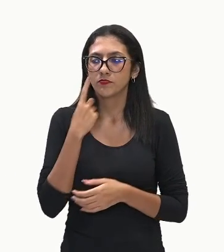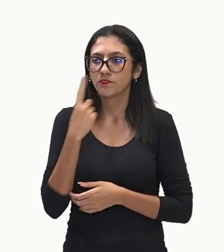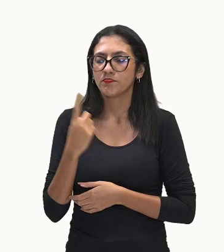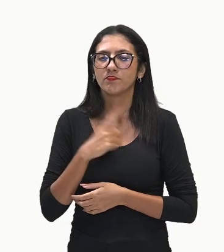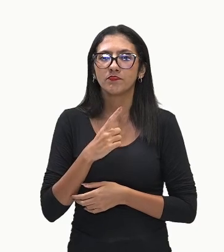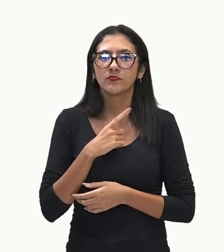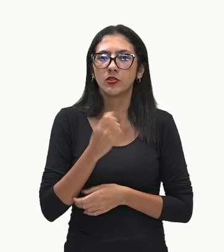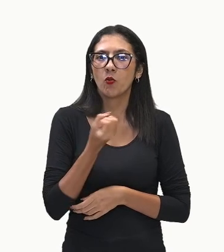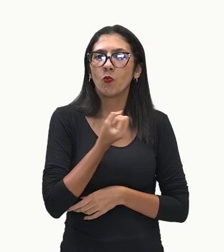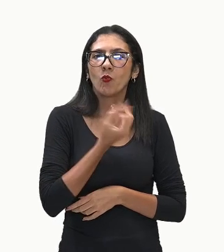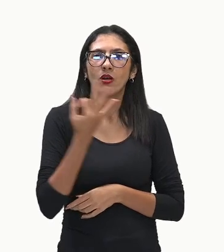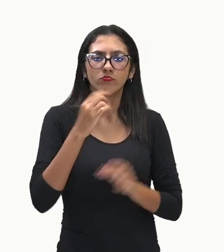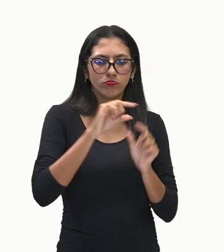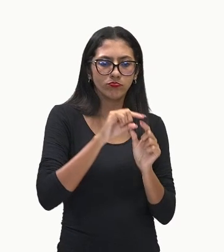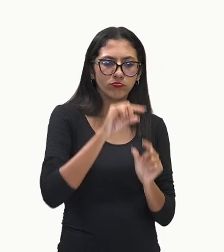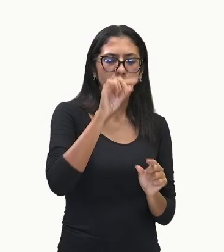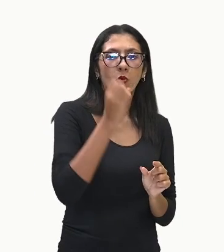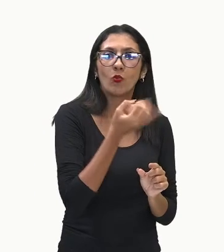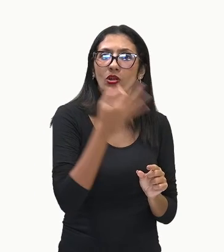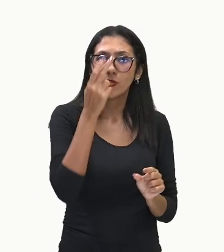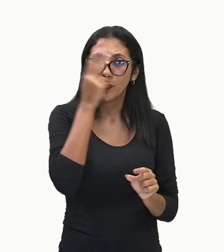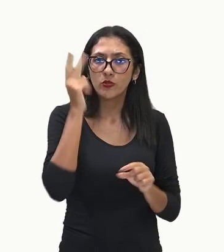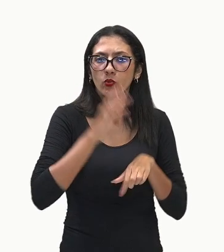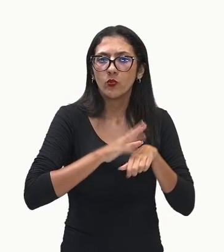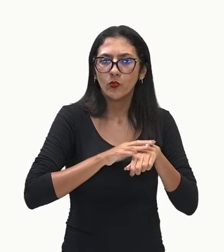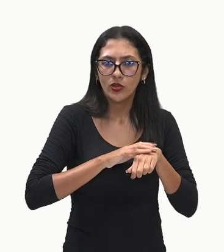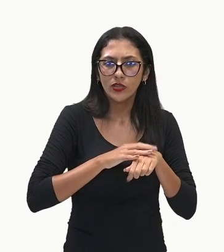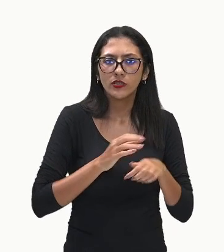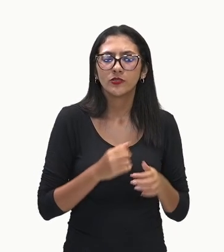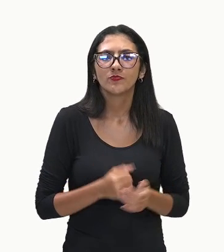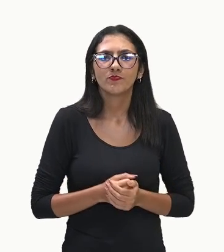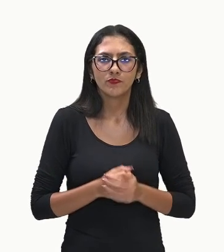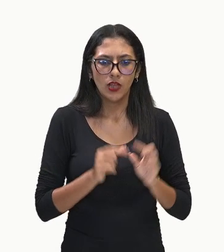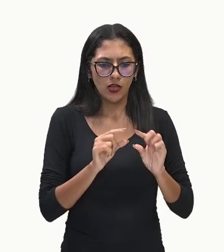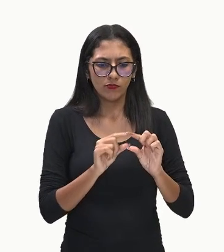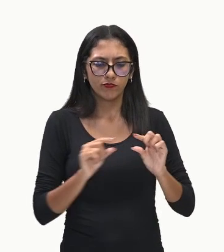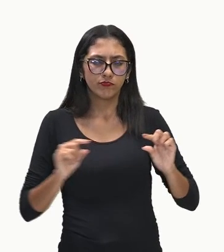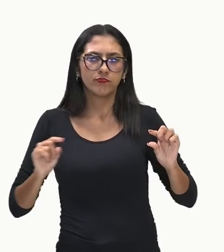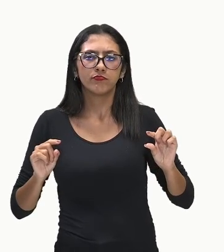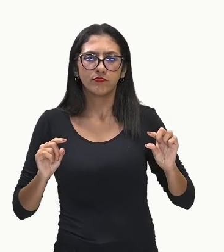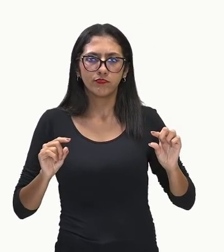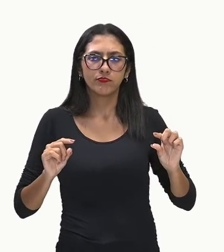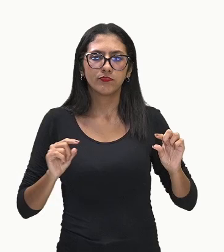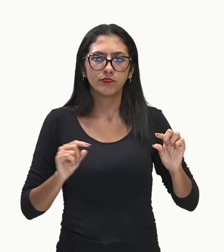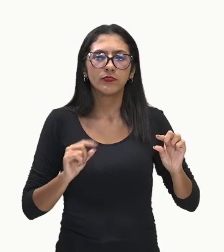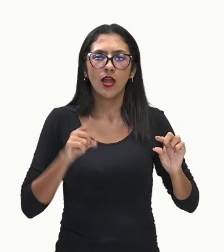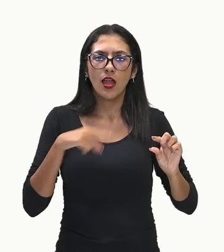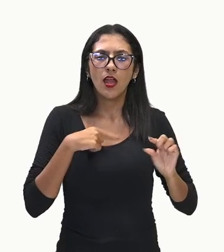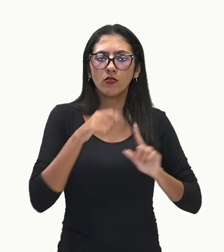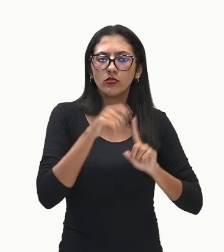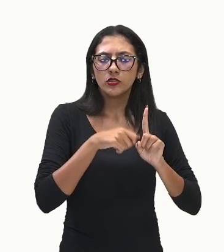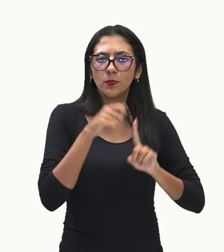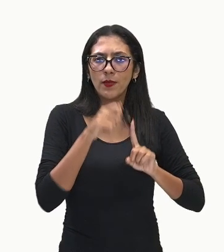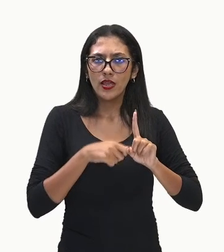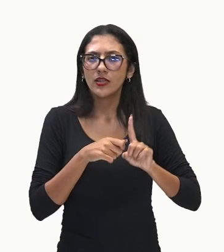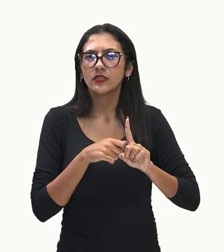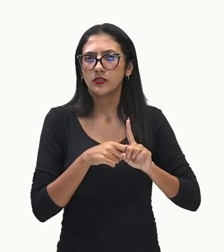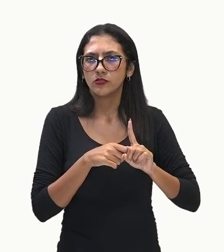na vertical e os meses do referido ano na